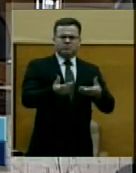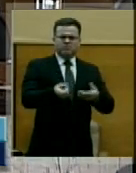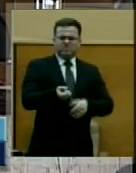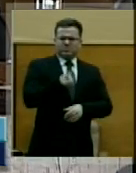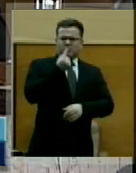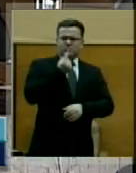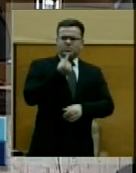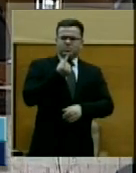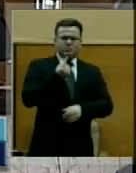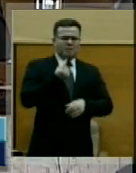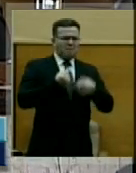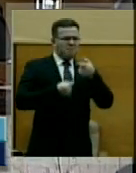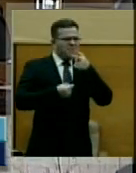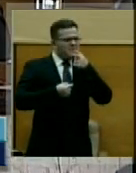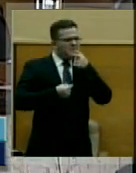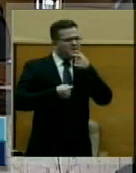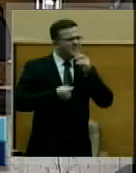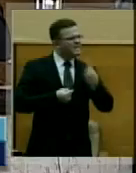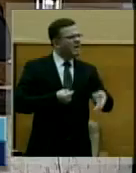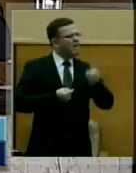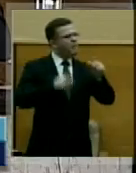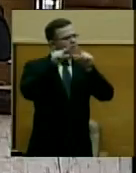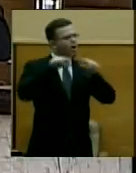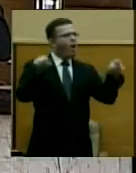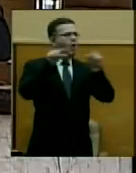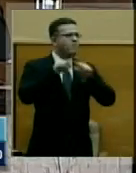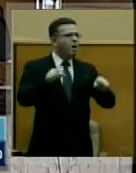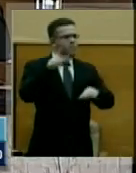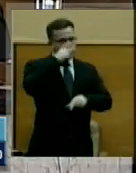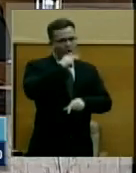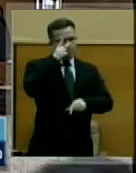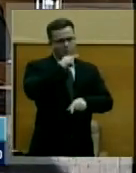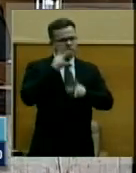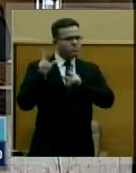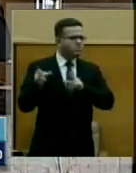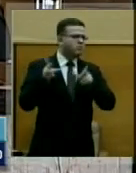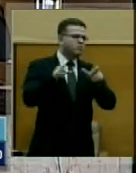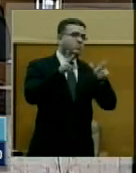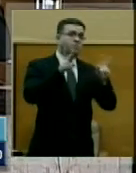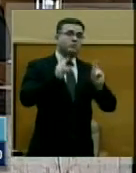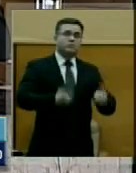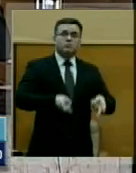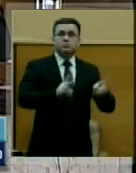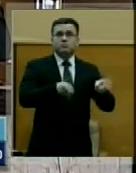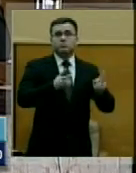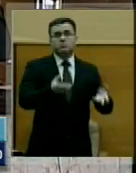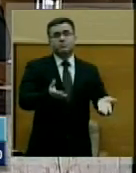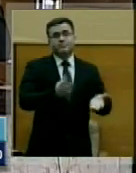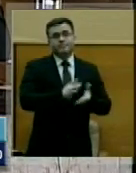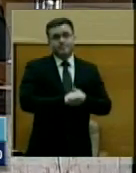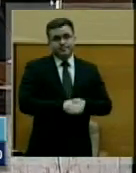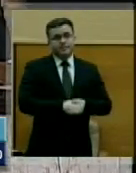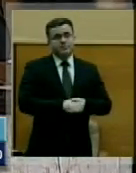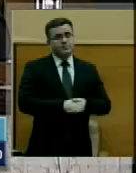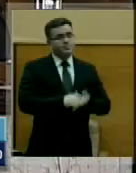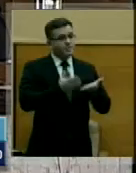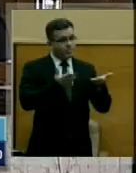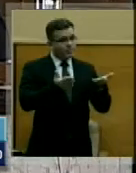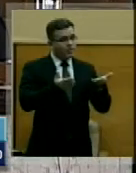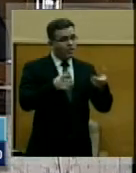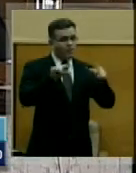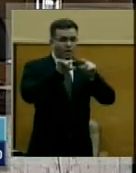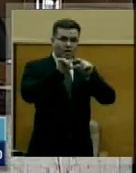tais expressões, tão difundidas e presentes no senso comum? Todas elas são